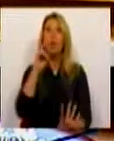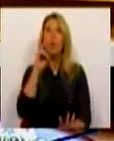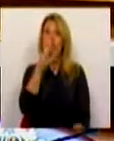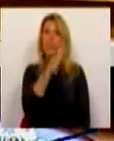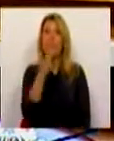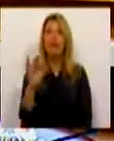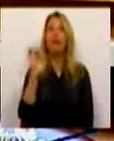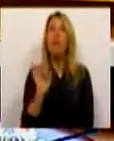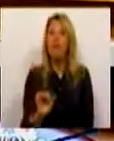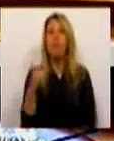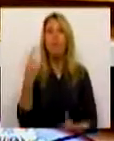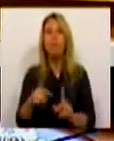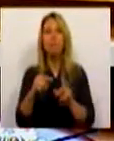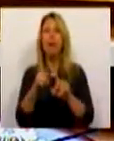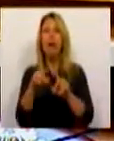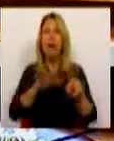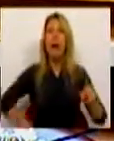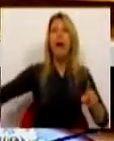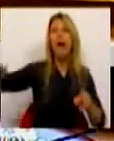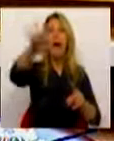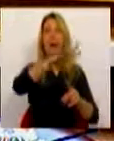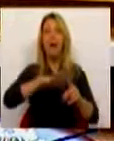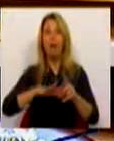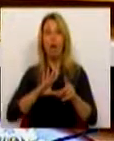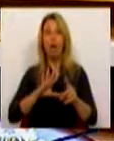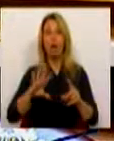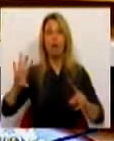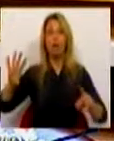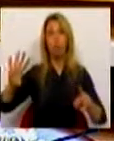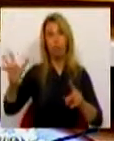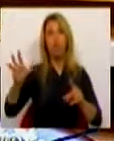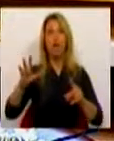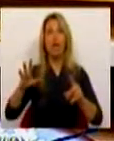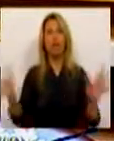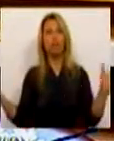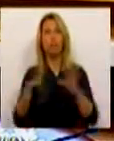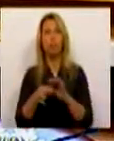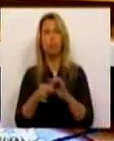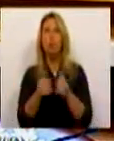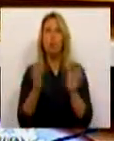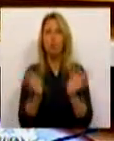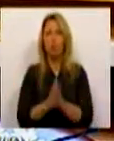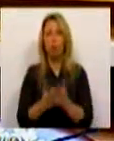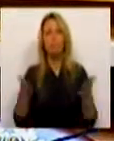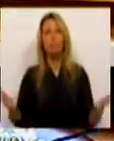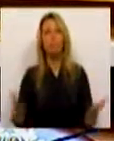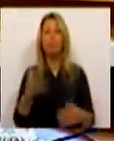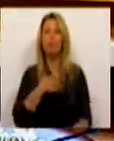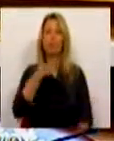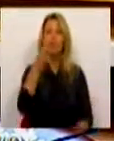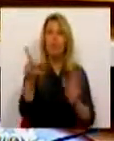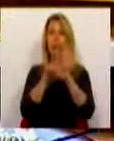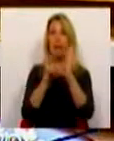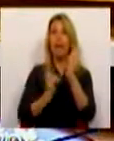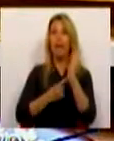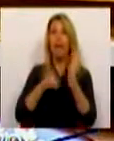termos de espaço geográfico. E por isso gostava de apenas, para terminar, de sublinhar que esta legislação é particularmente